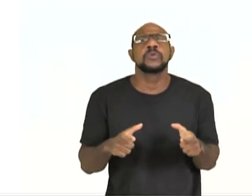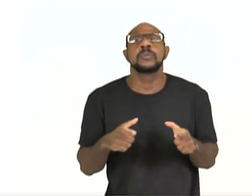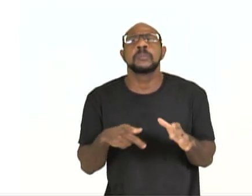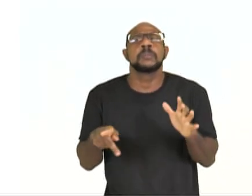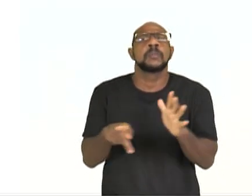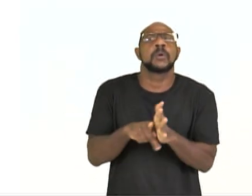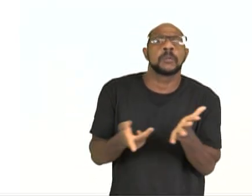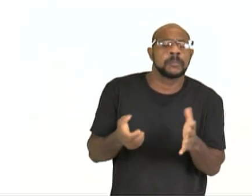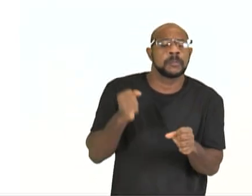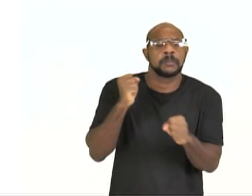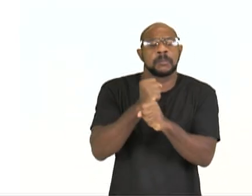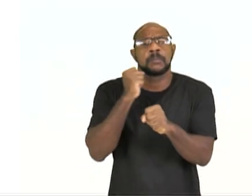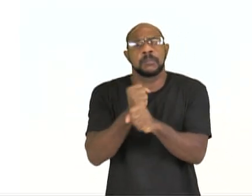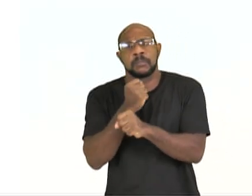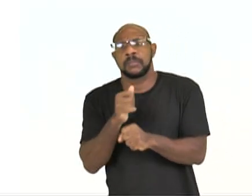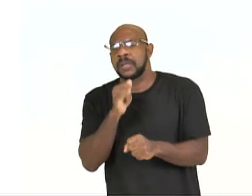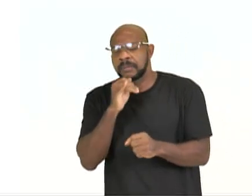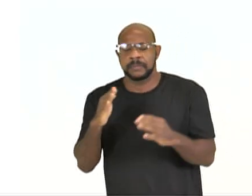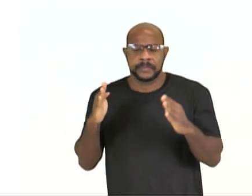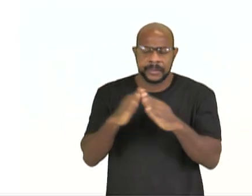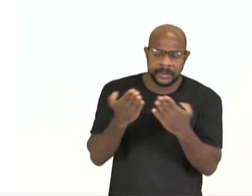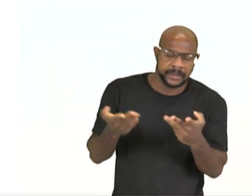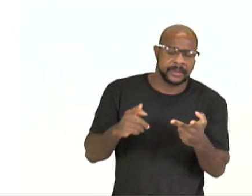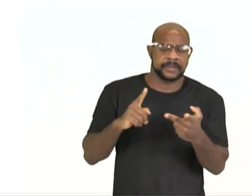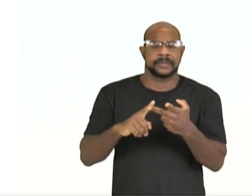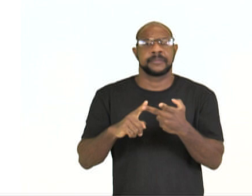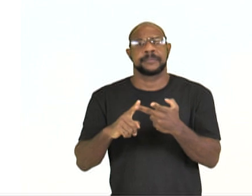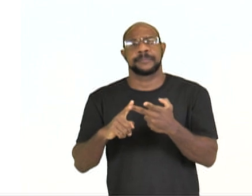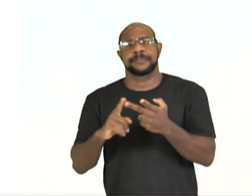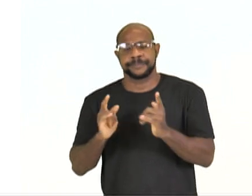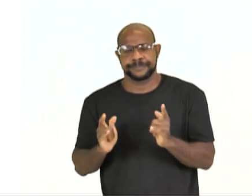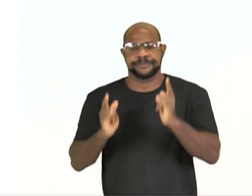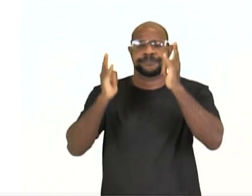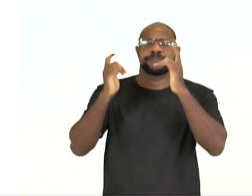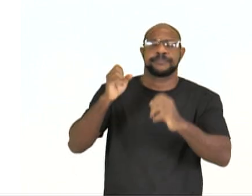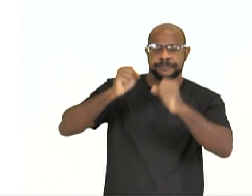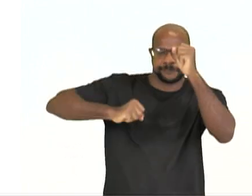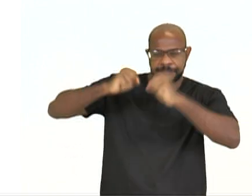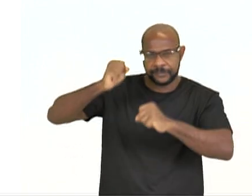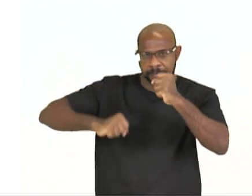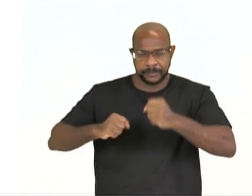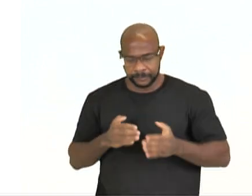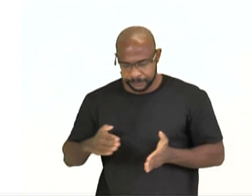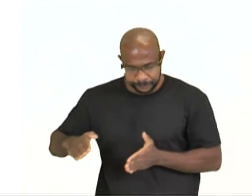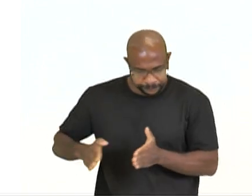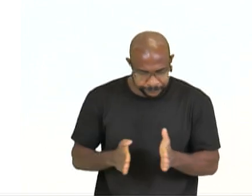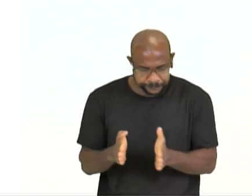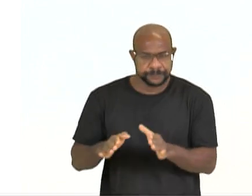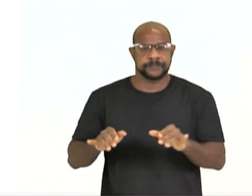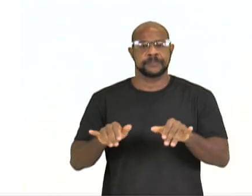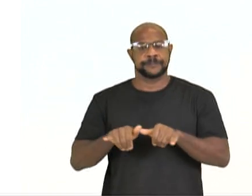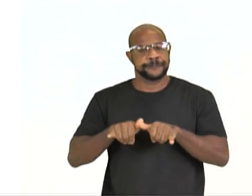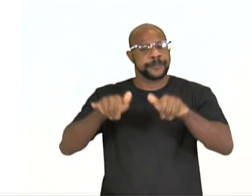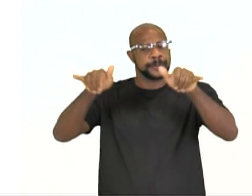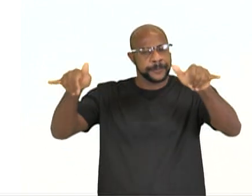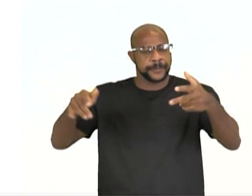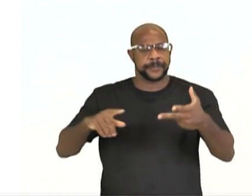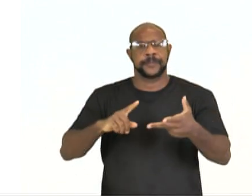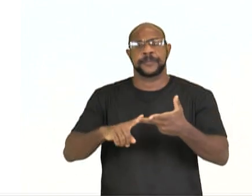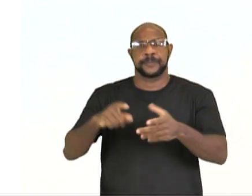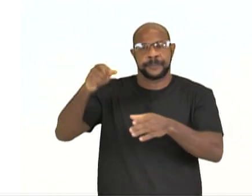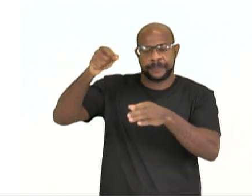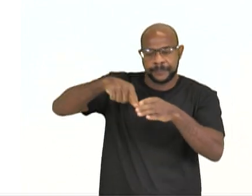à construção de casas, fábricas, estradas, aeroportos,